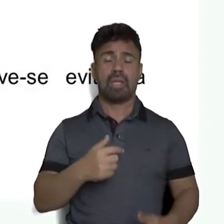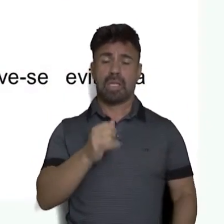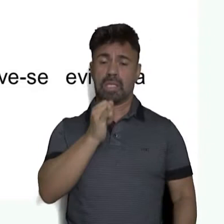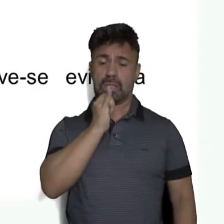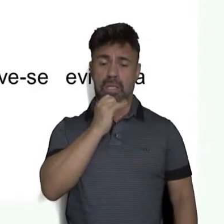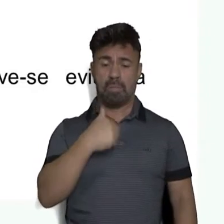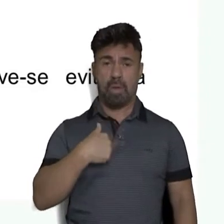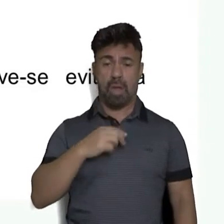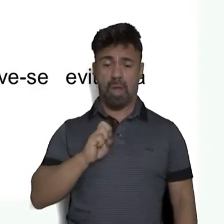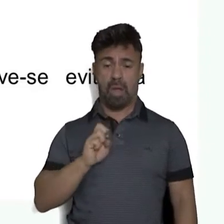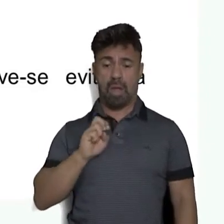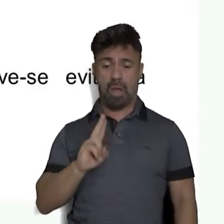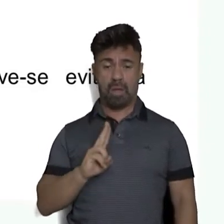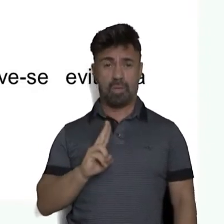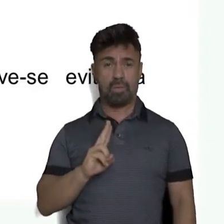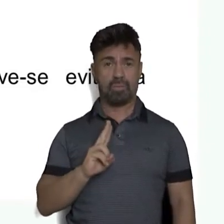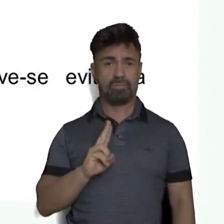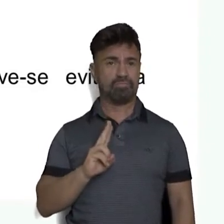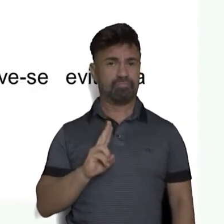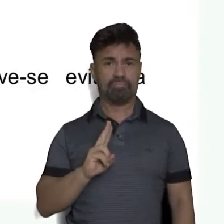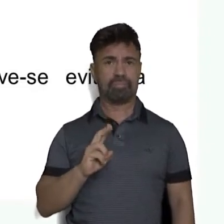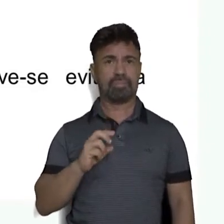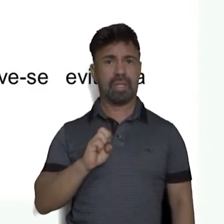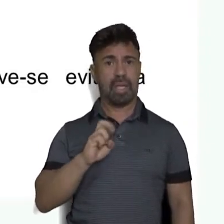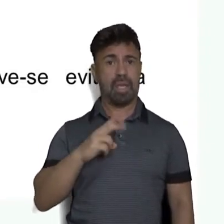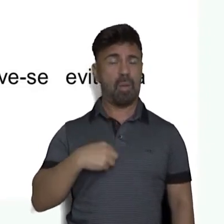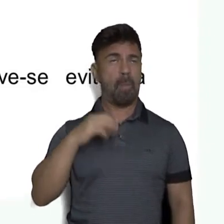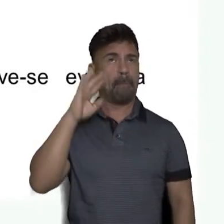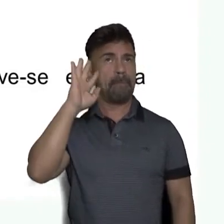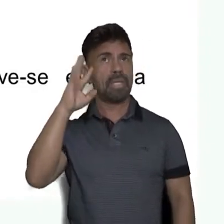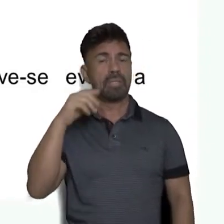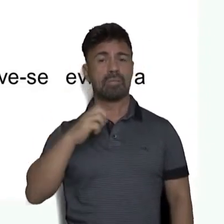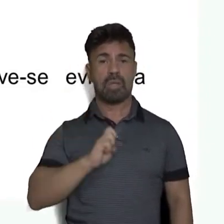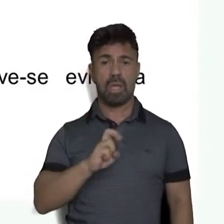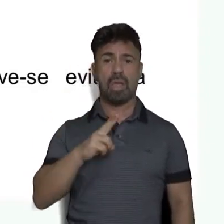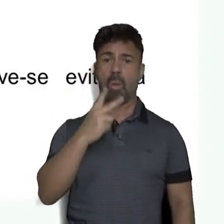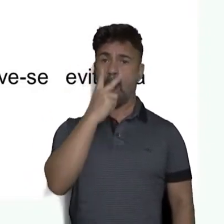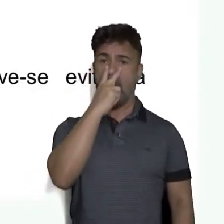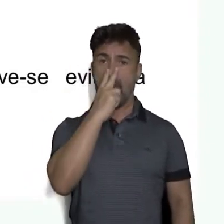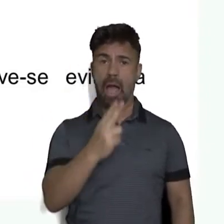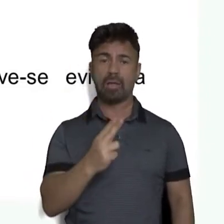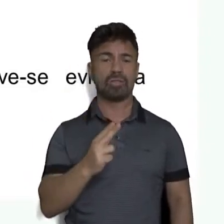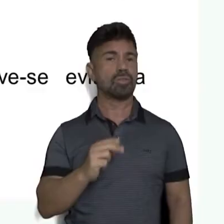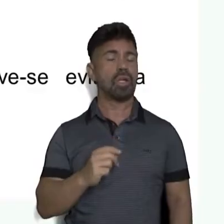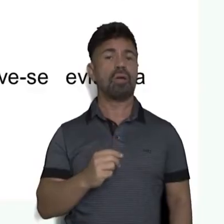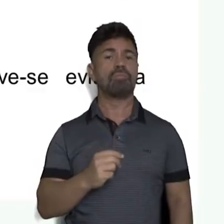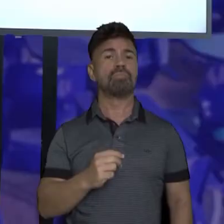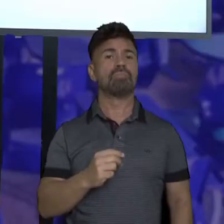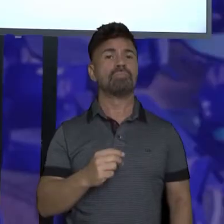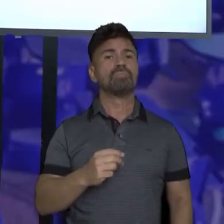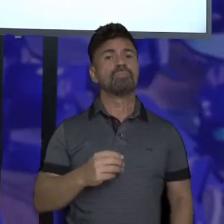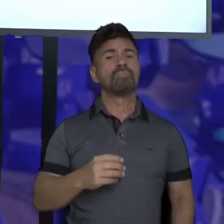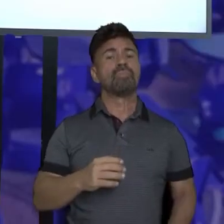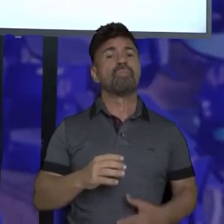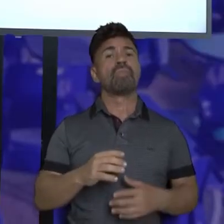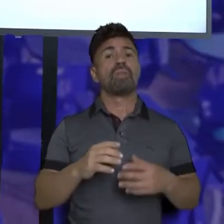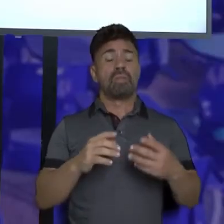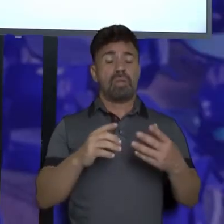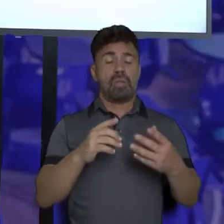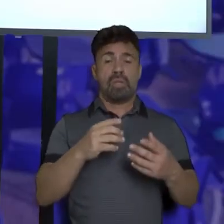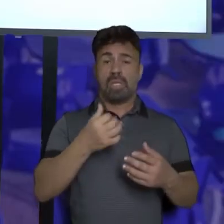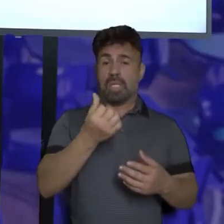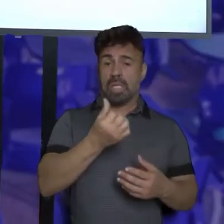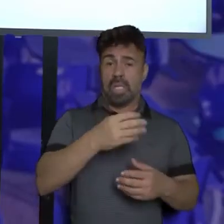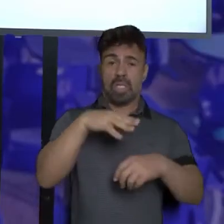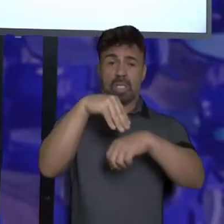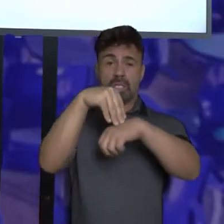primeira pessoa do singular. Eu penso, eu acho, eu vejo. Você precisa escrever na terceira pessoa. Daí vem para a sexta dica, que tem a ver